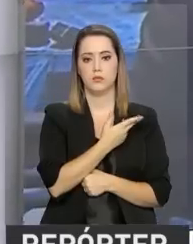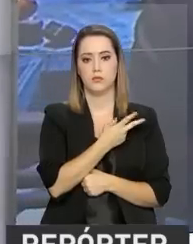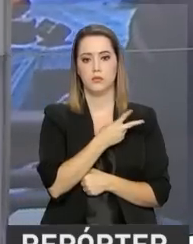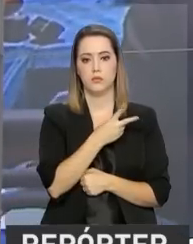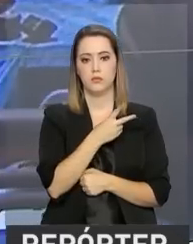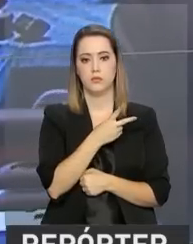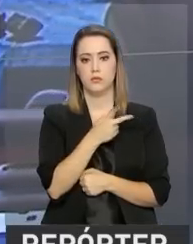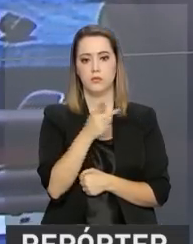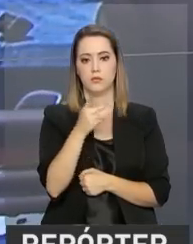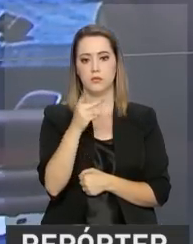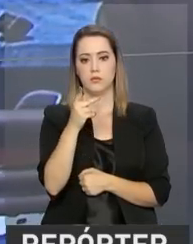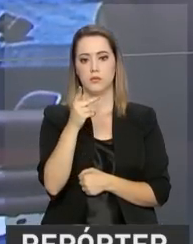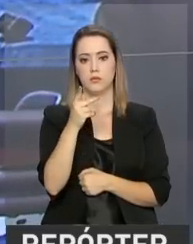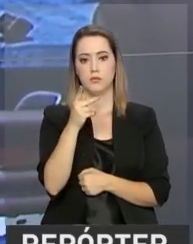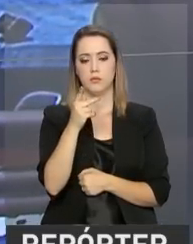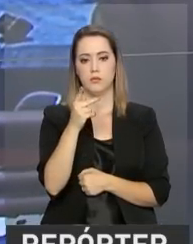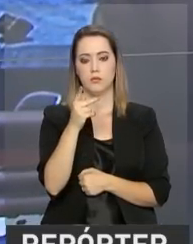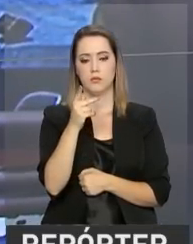Luiz?